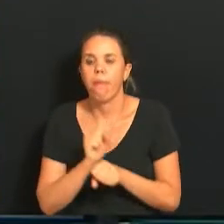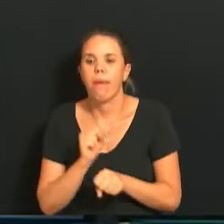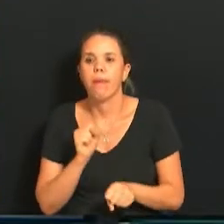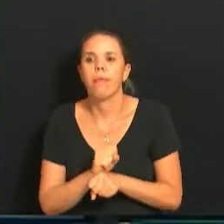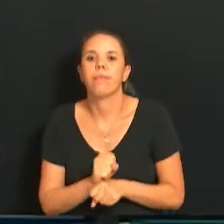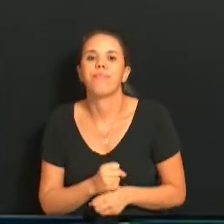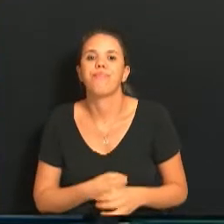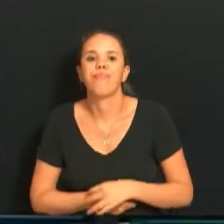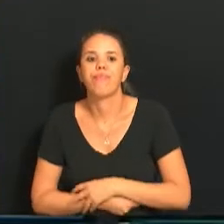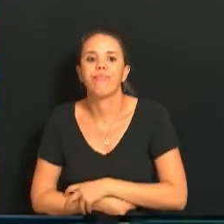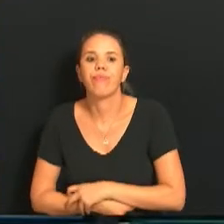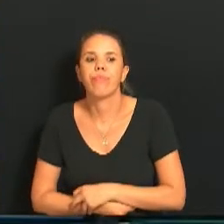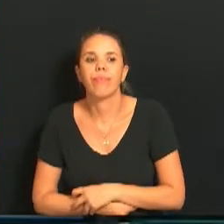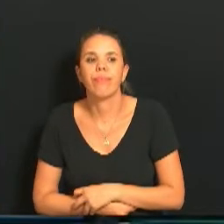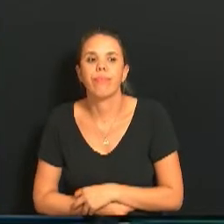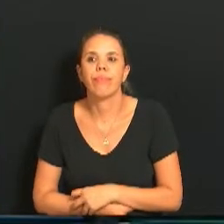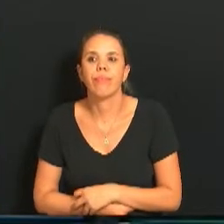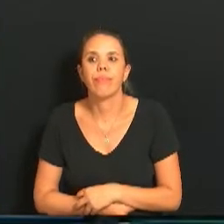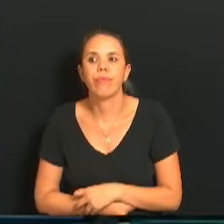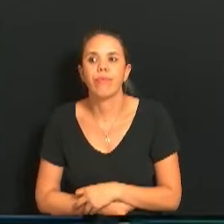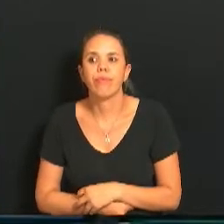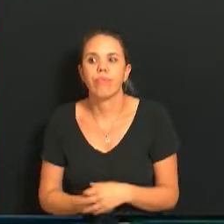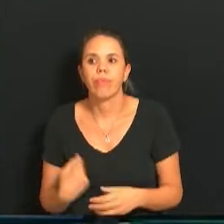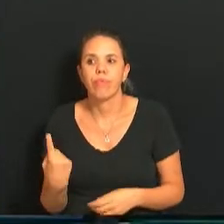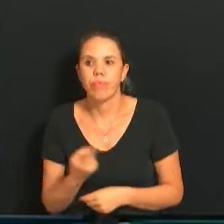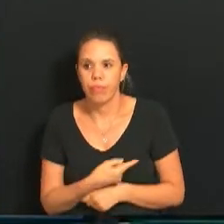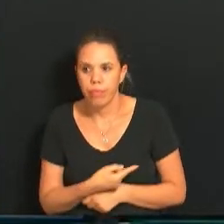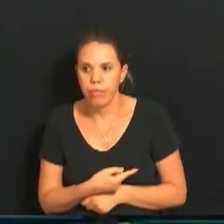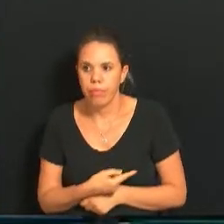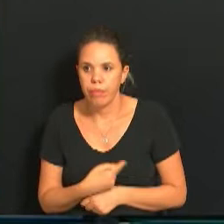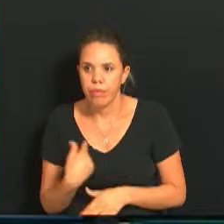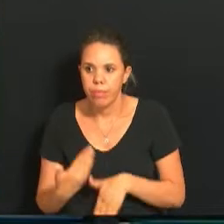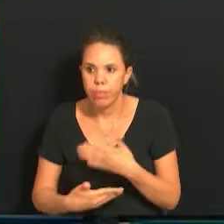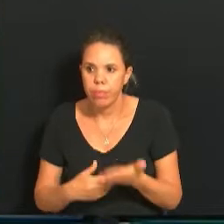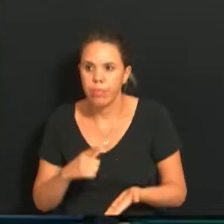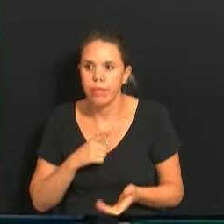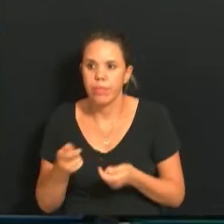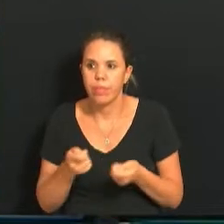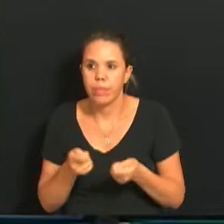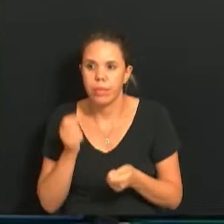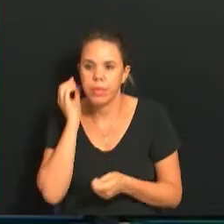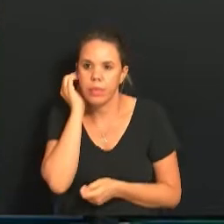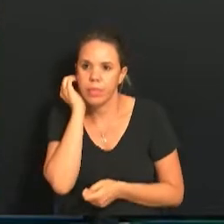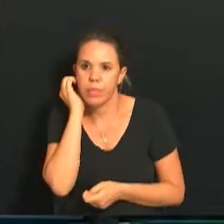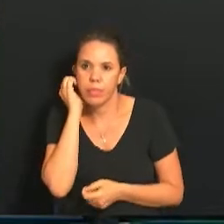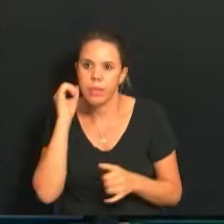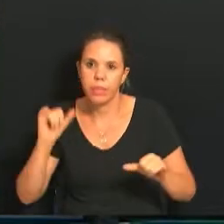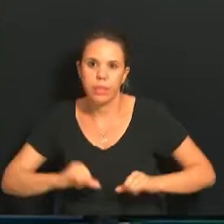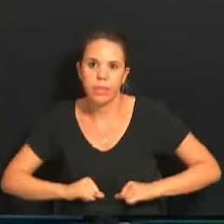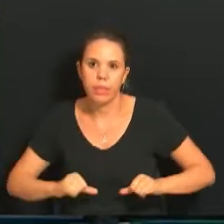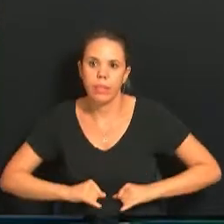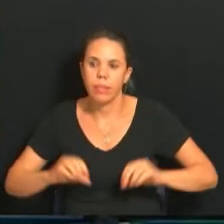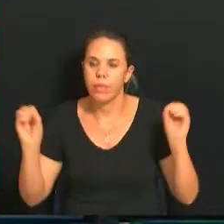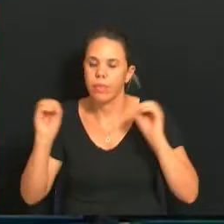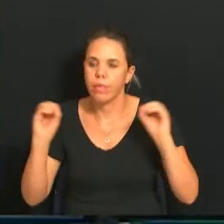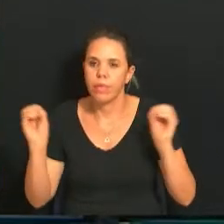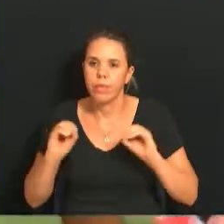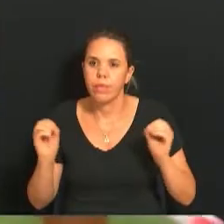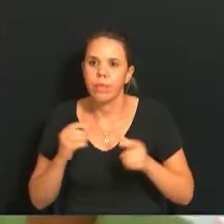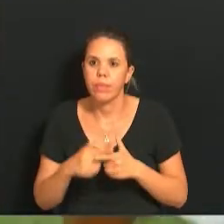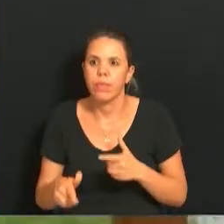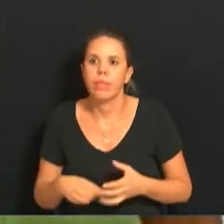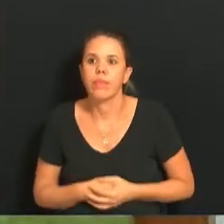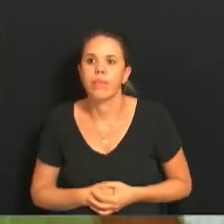postura, né? E para que a gente venha manter essa estabilidade e a gente não venha sofrer tanto com esse tipo de